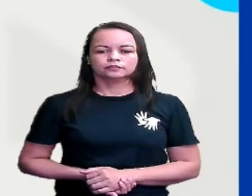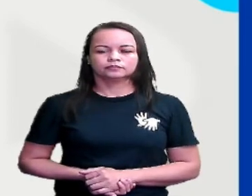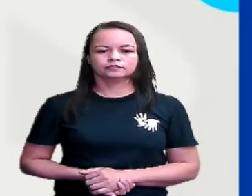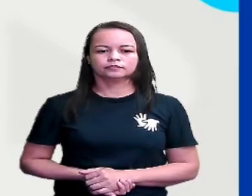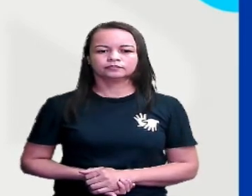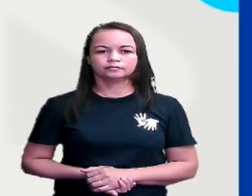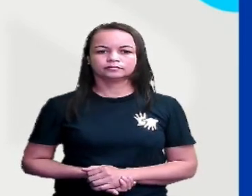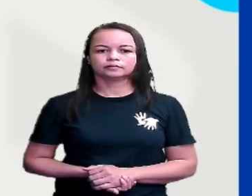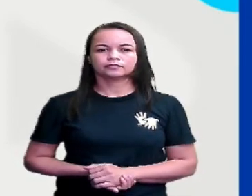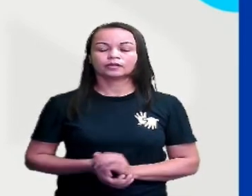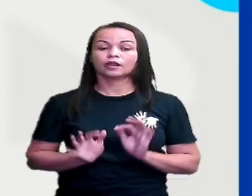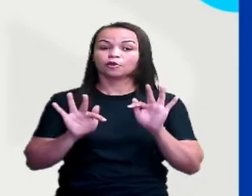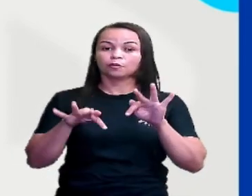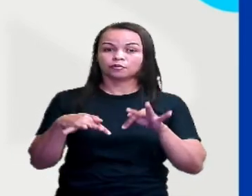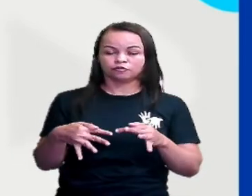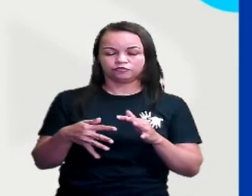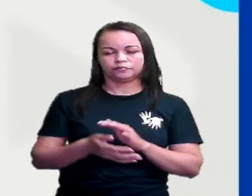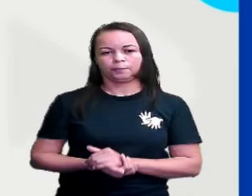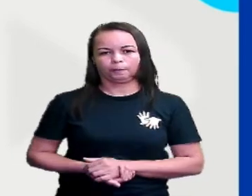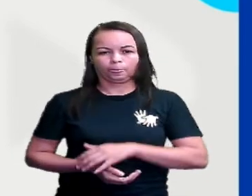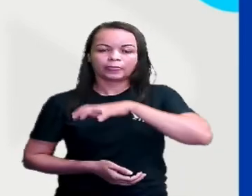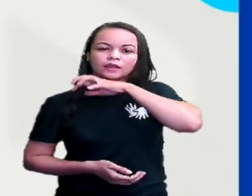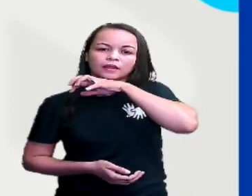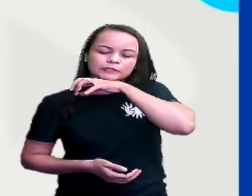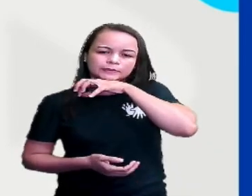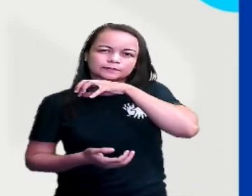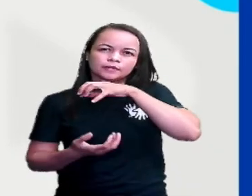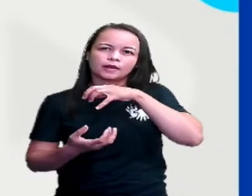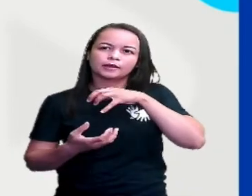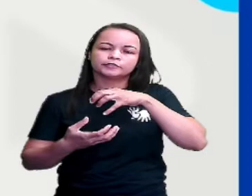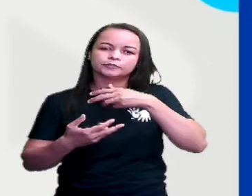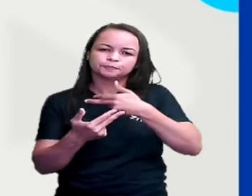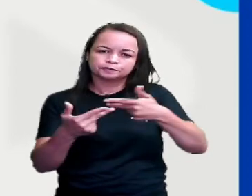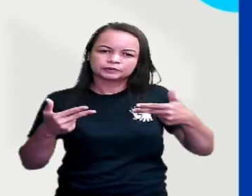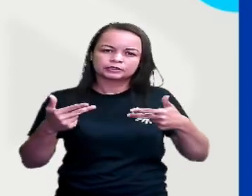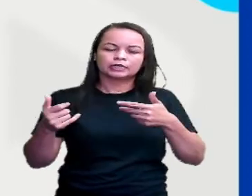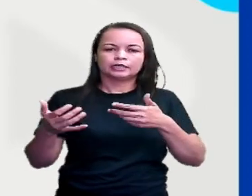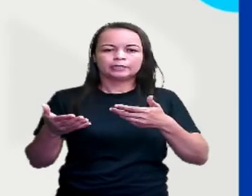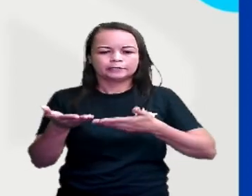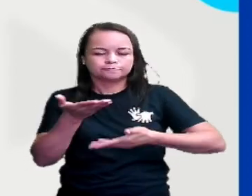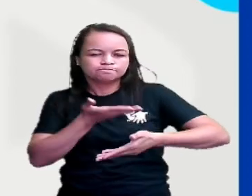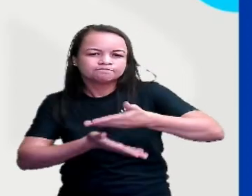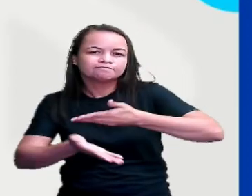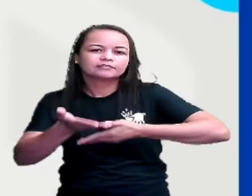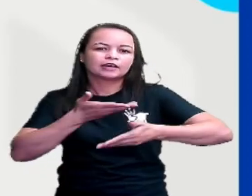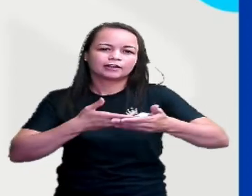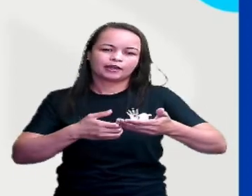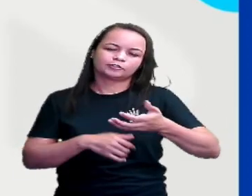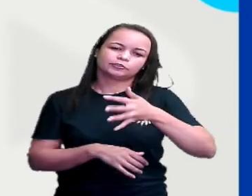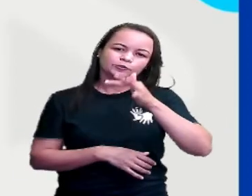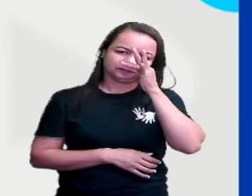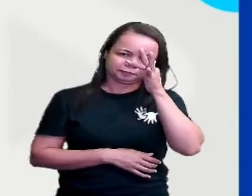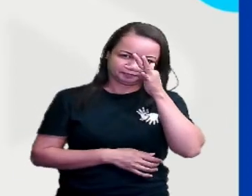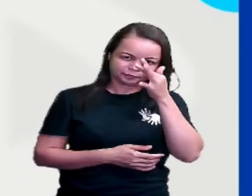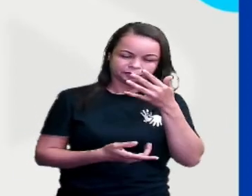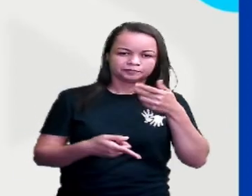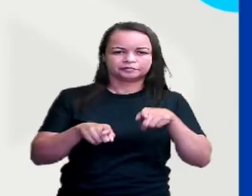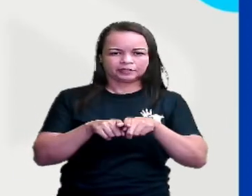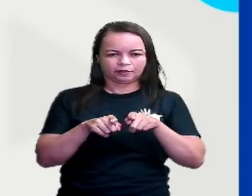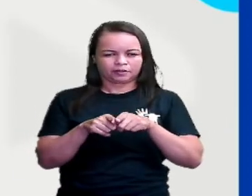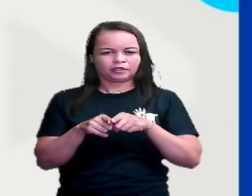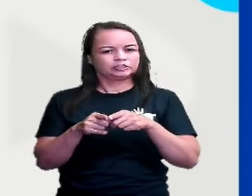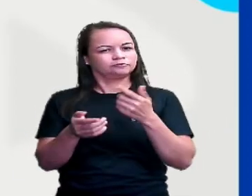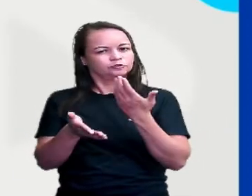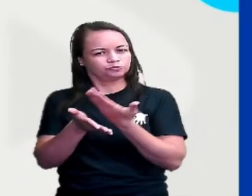E por fim, os animais eles interagem com as plantas, tá certo? Nós vimos ao longo da